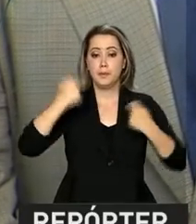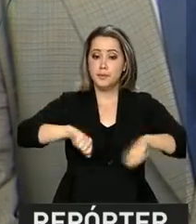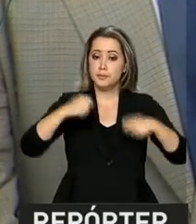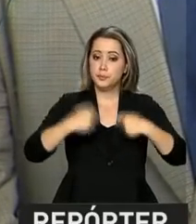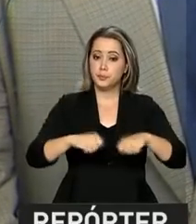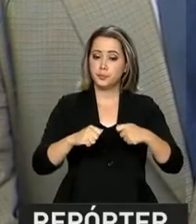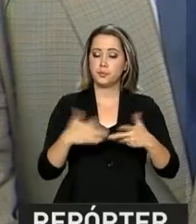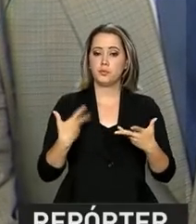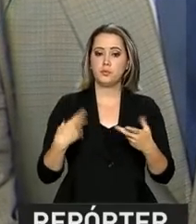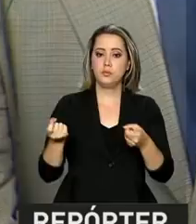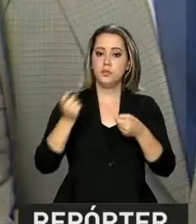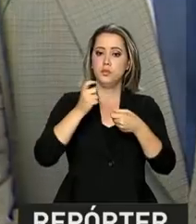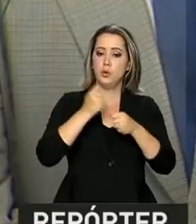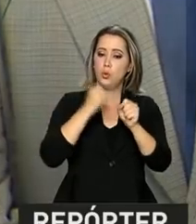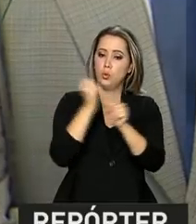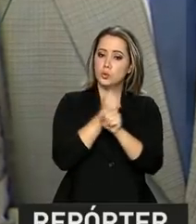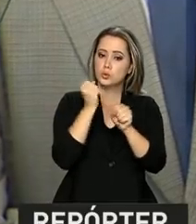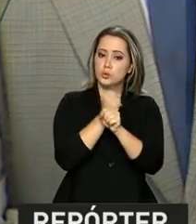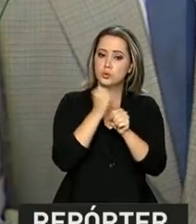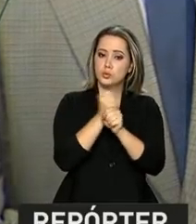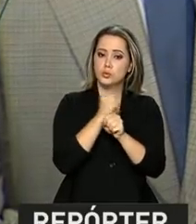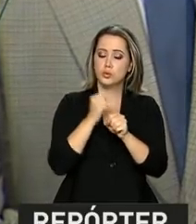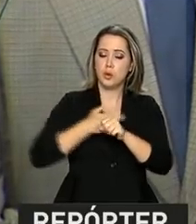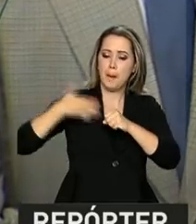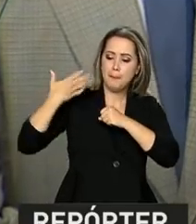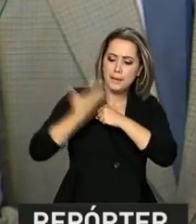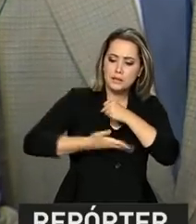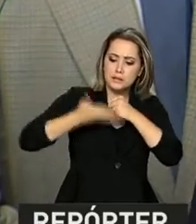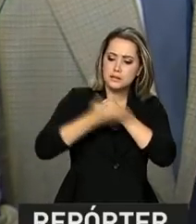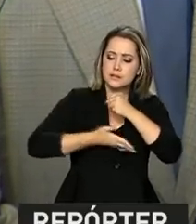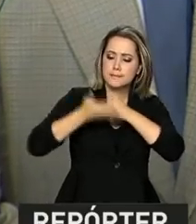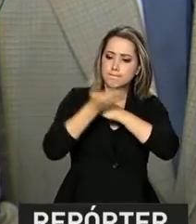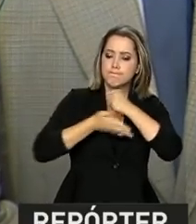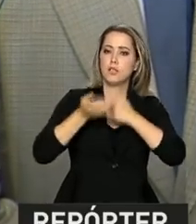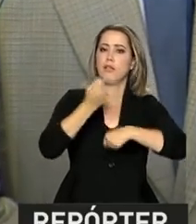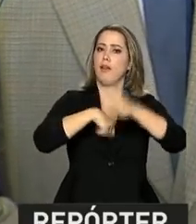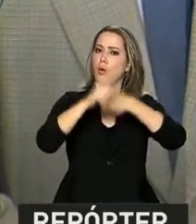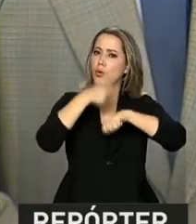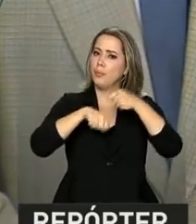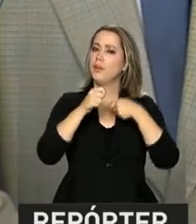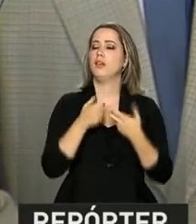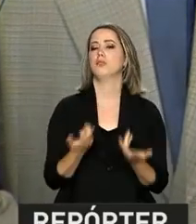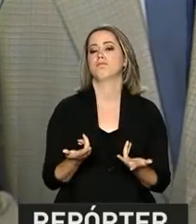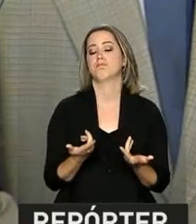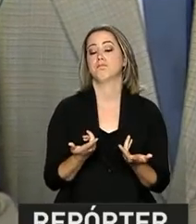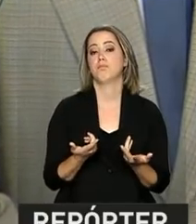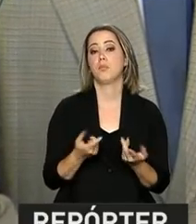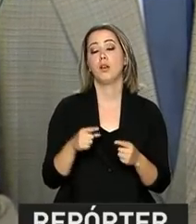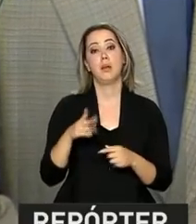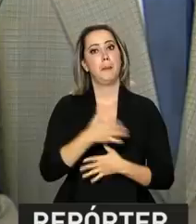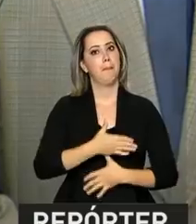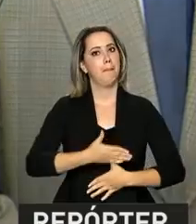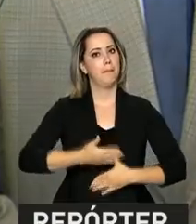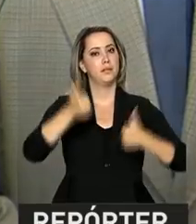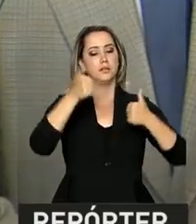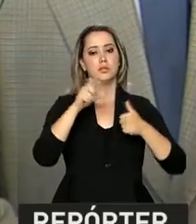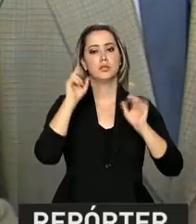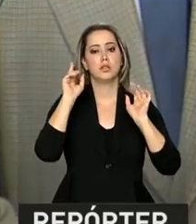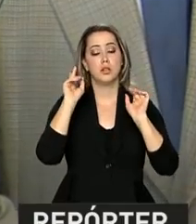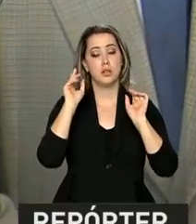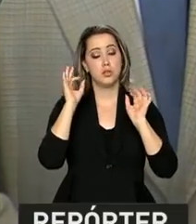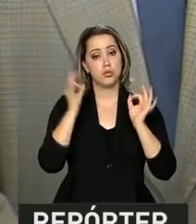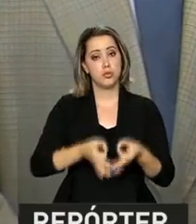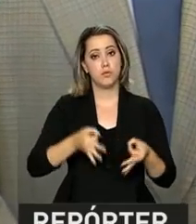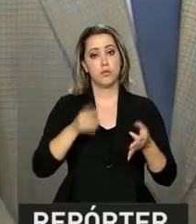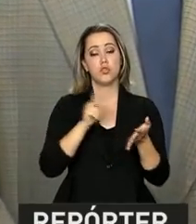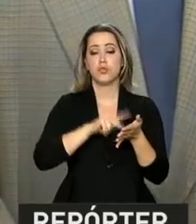imprescindível reconstruirmos os fundamentos da economia brasileira e melhorarmos significativamente